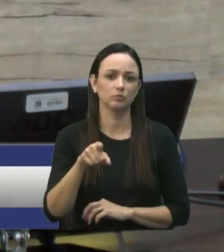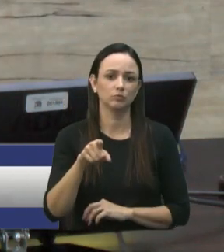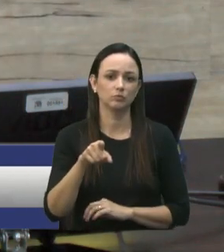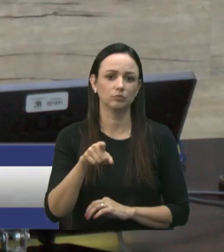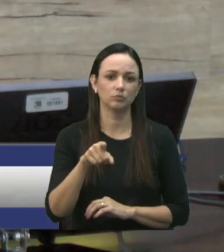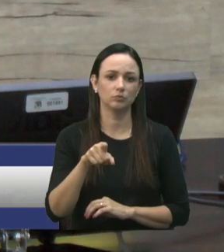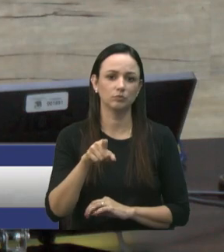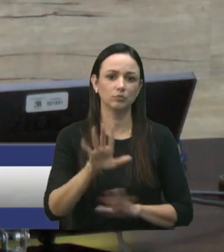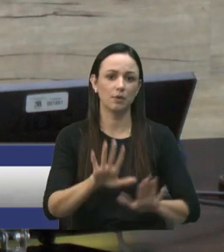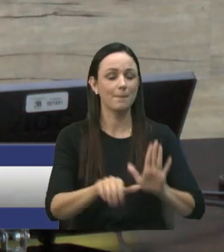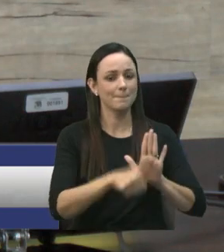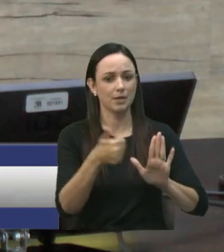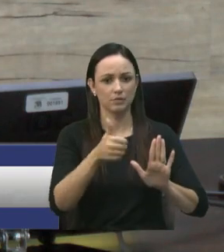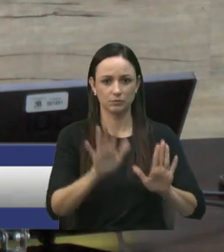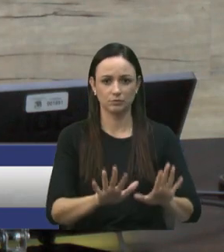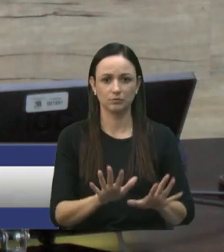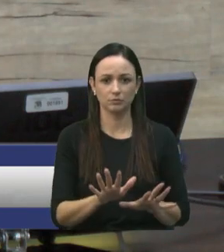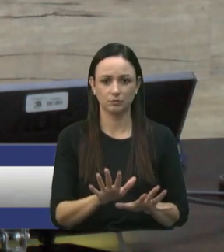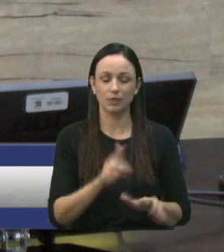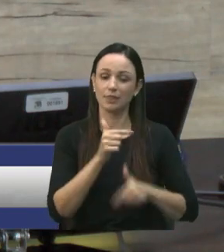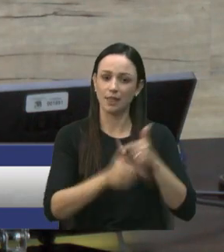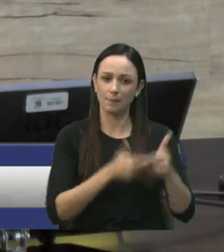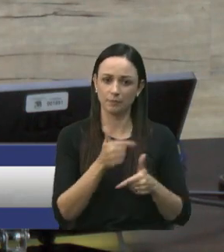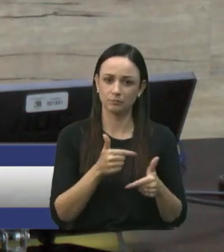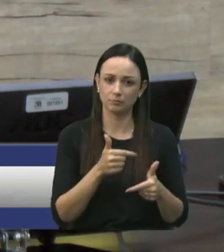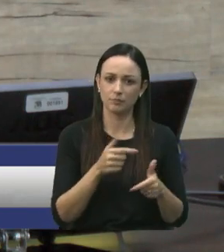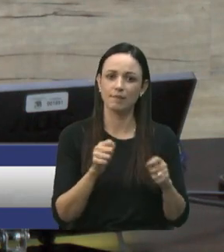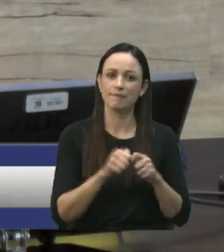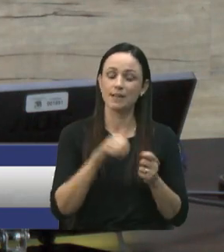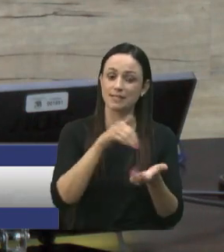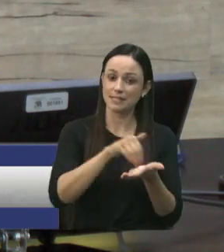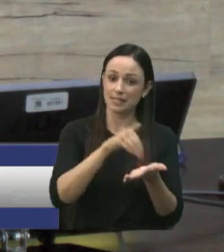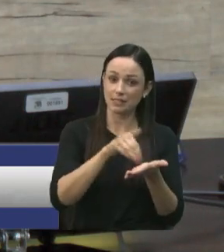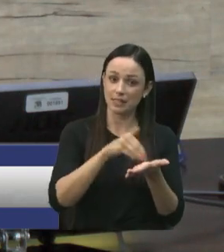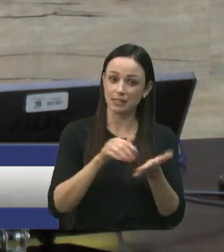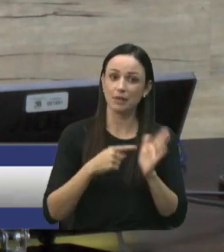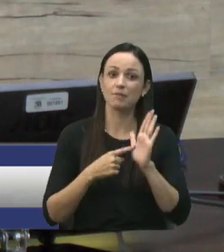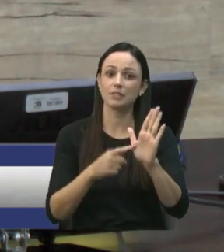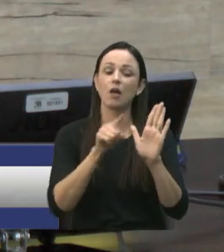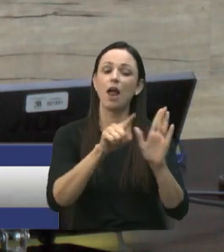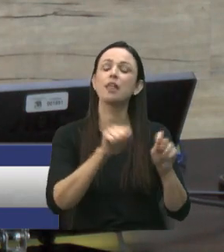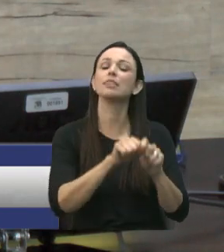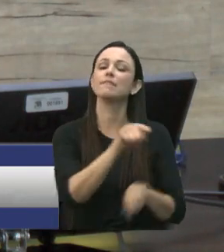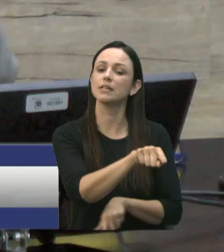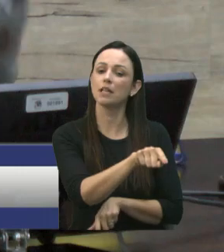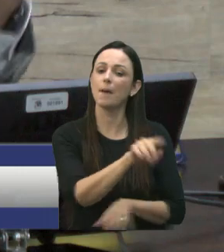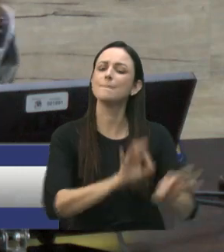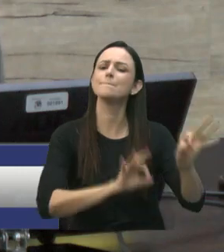o nosso primeiro, vamos falar assim, trabalho. Fazer a secretaria apresentar o que ela está fazendo,